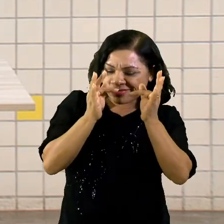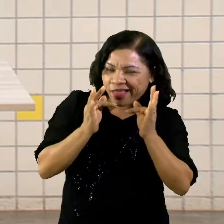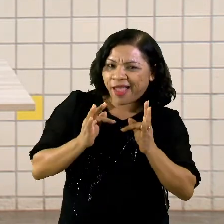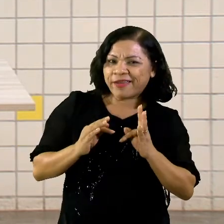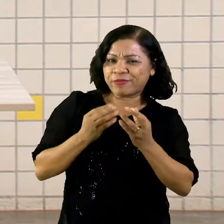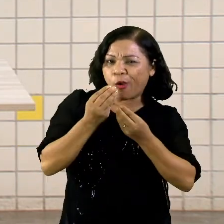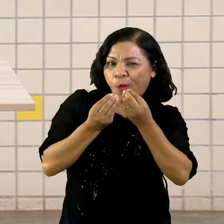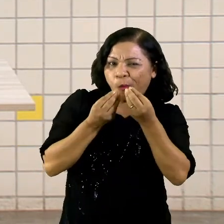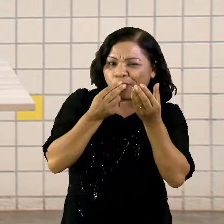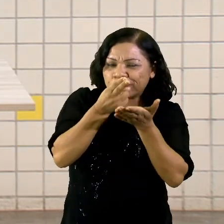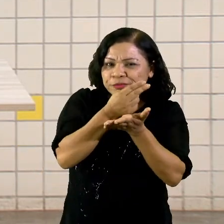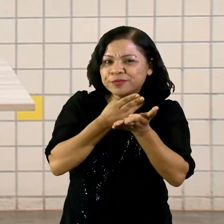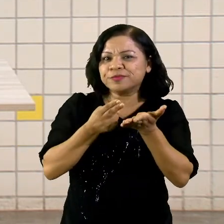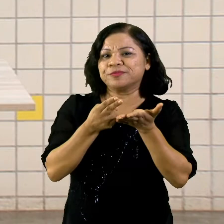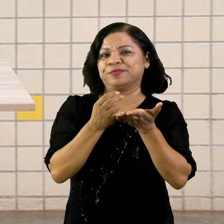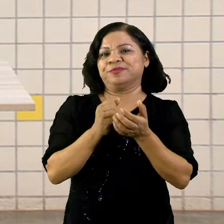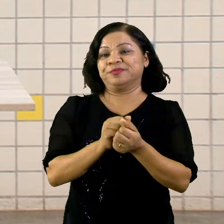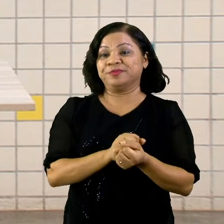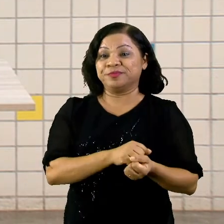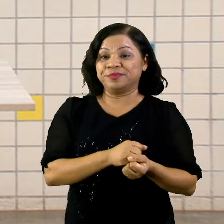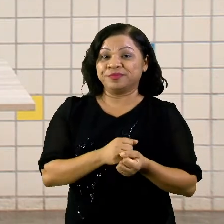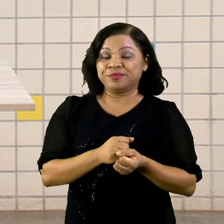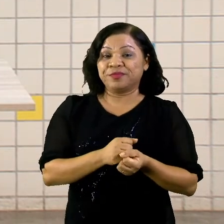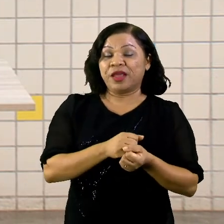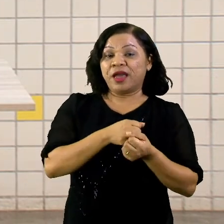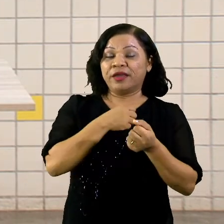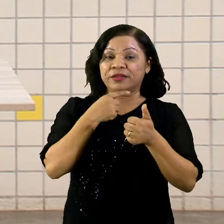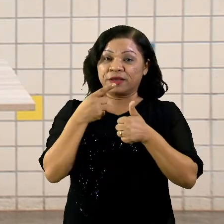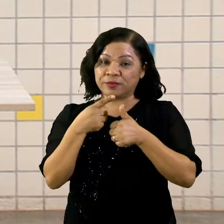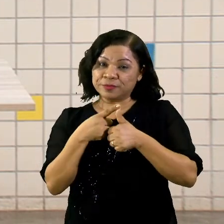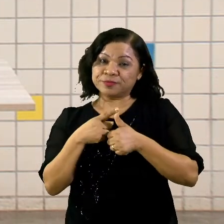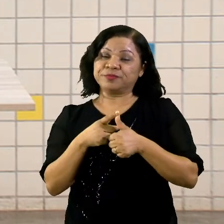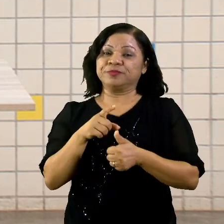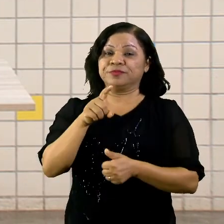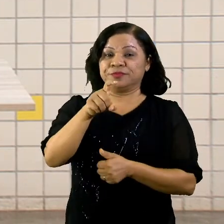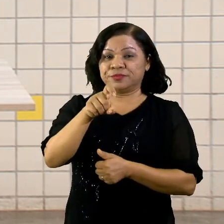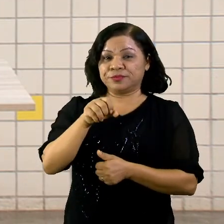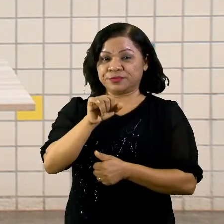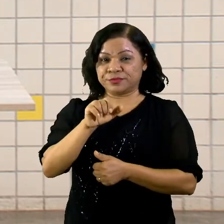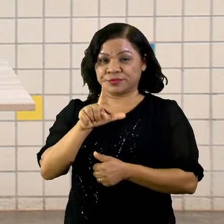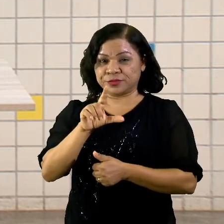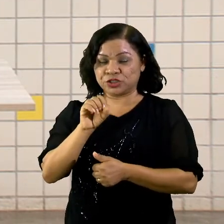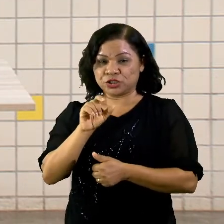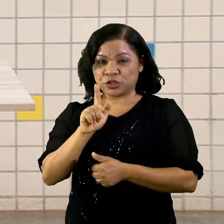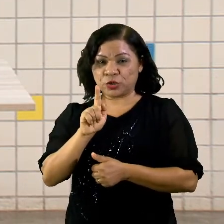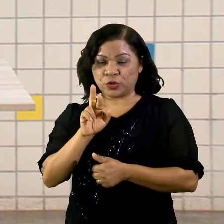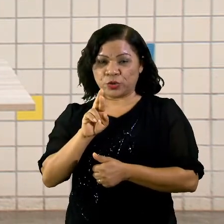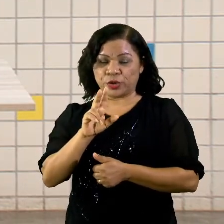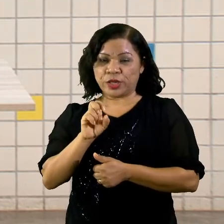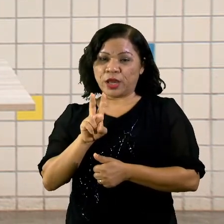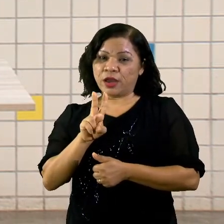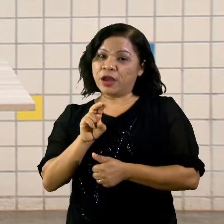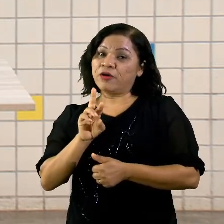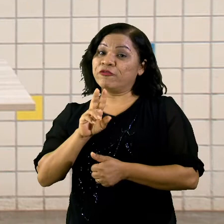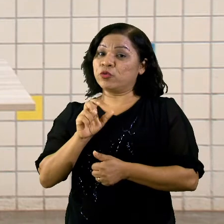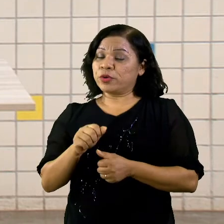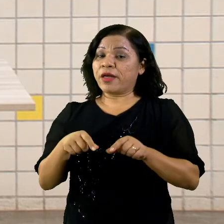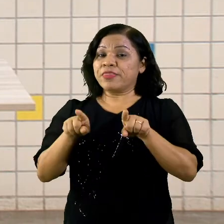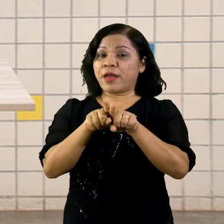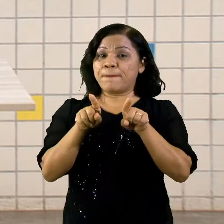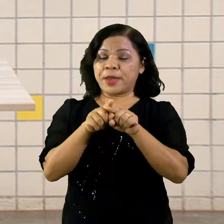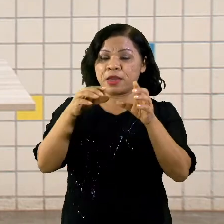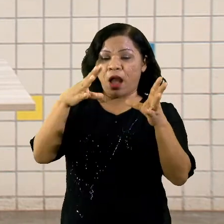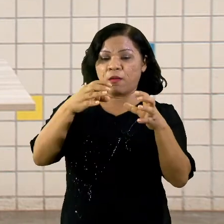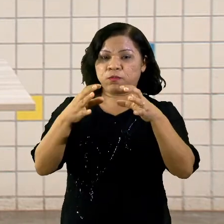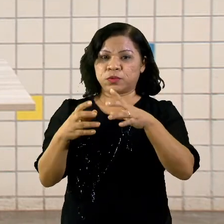na primeira obra a xilogravura, na segunda nós observamos a escultura em barro e na terceira